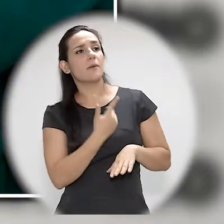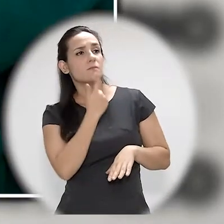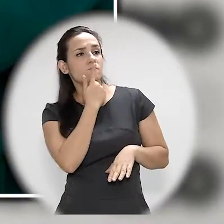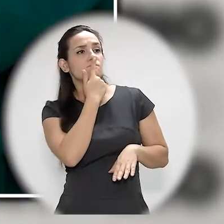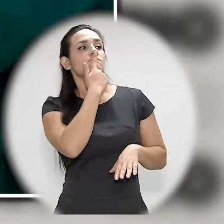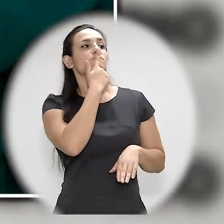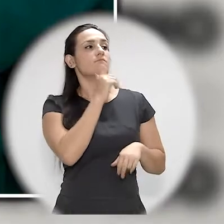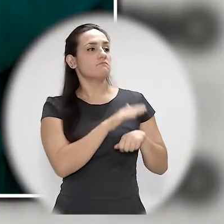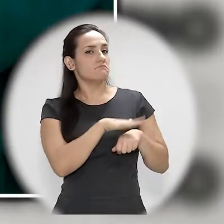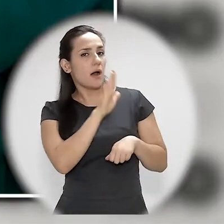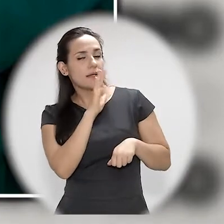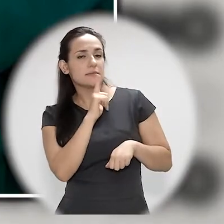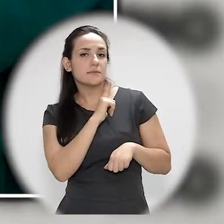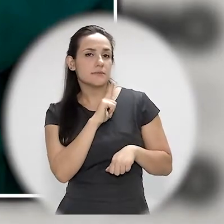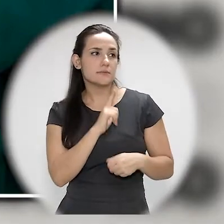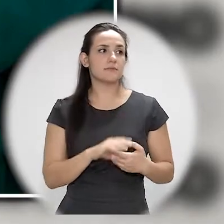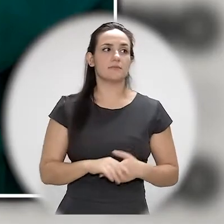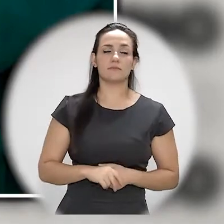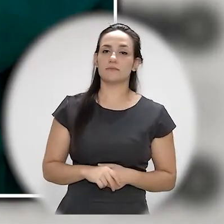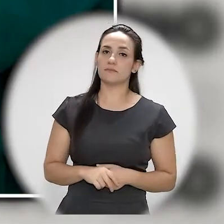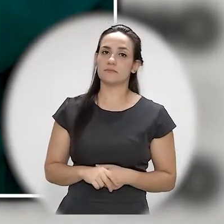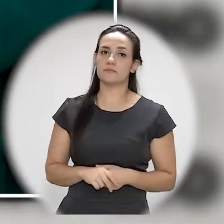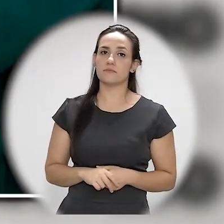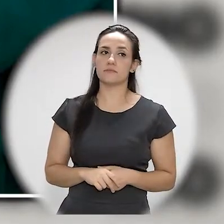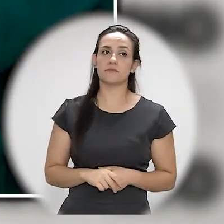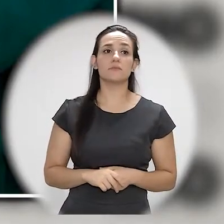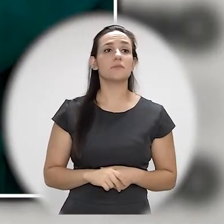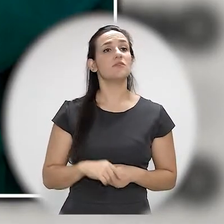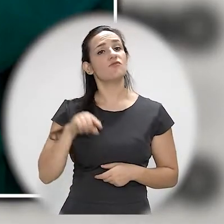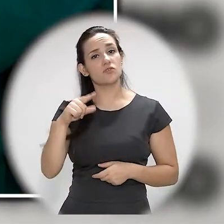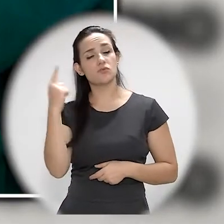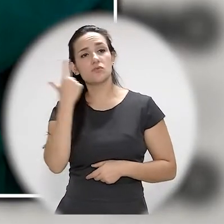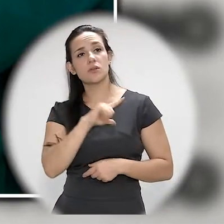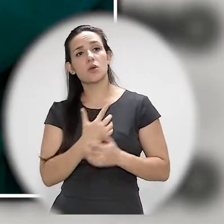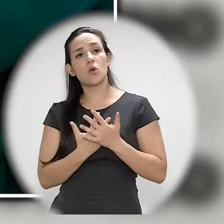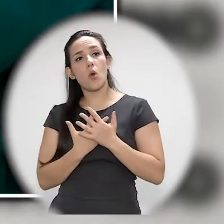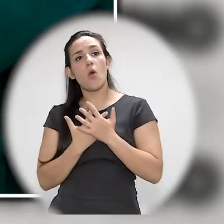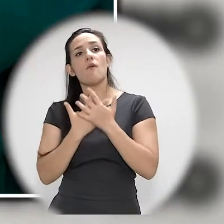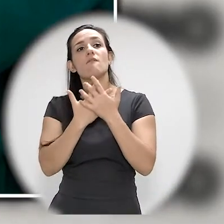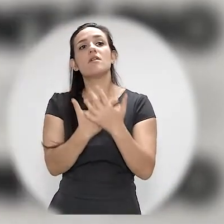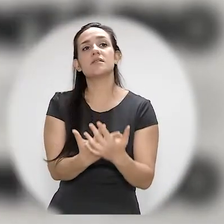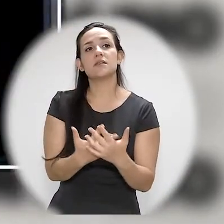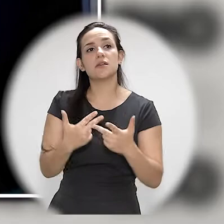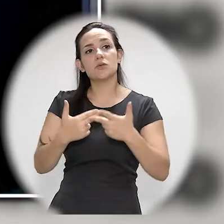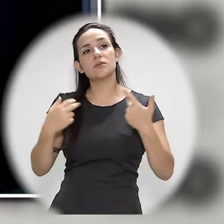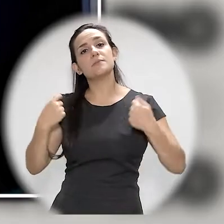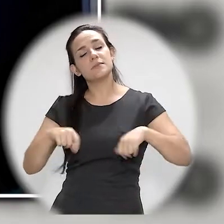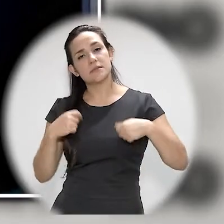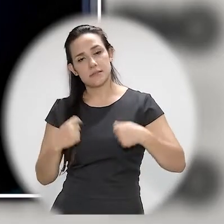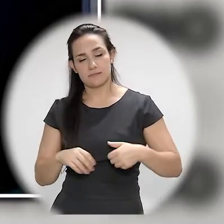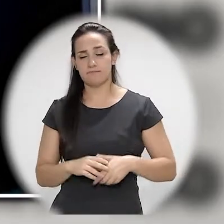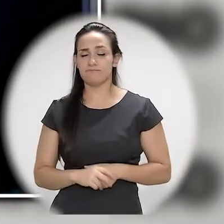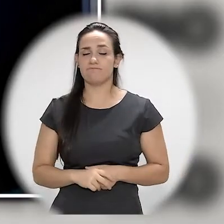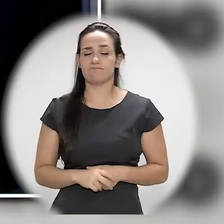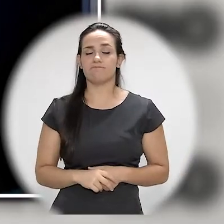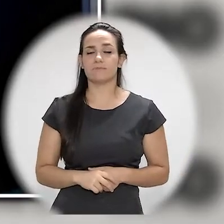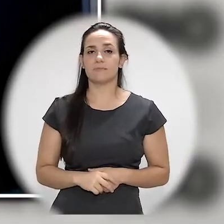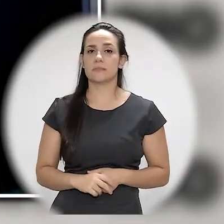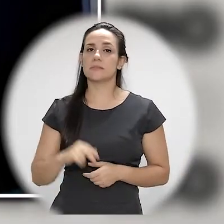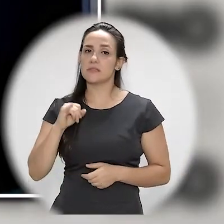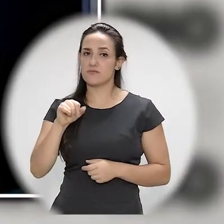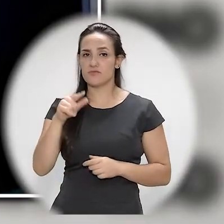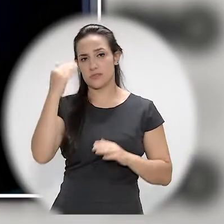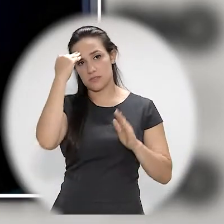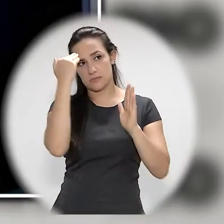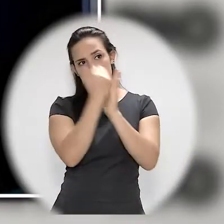que a gente tem mais afinidade, que a gente conversa mais, consegue colocar essas fragilidades, um dá força para o outro. A